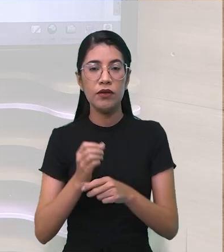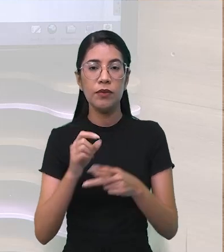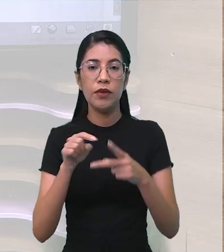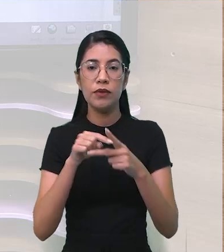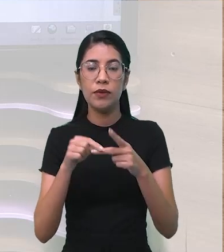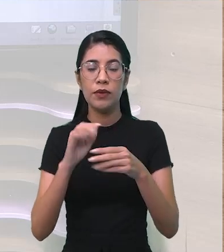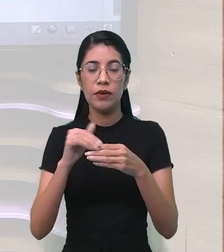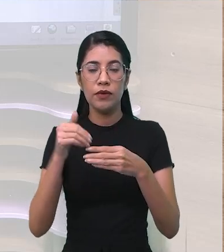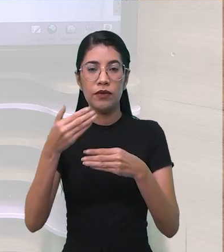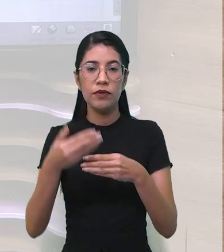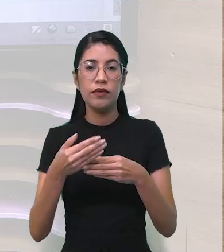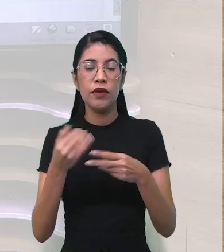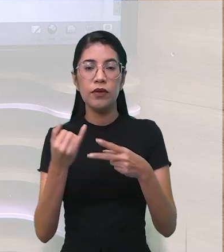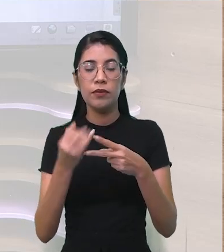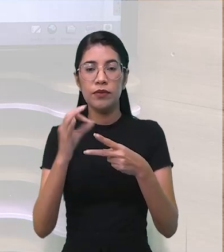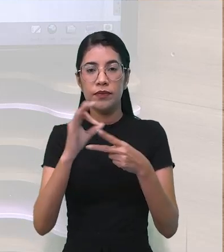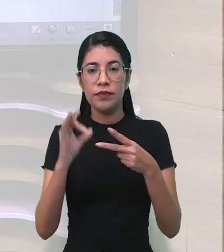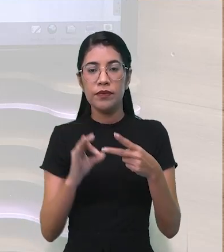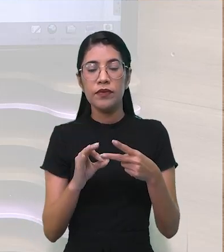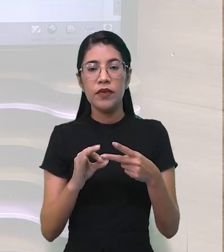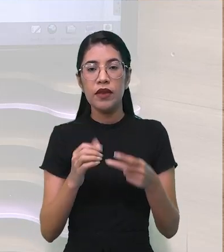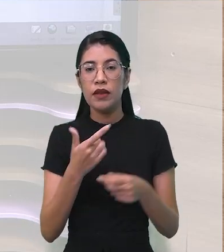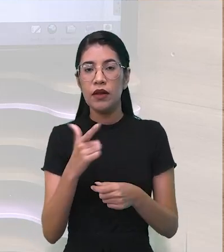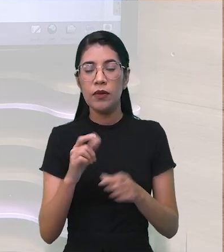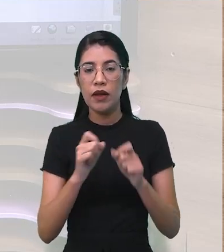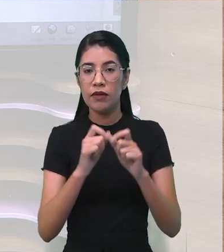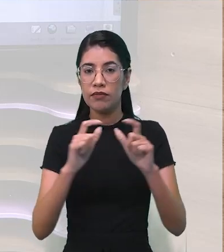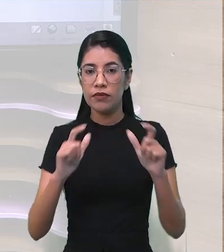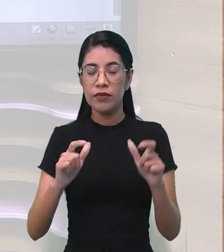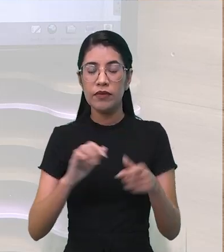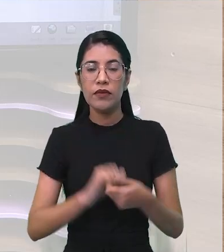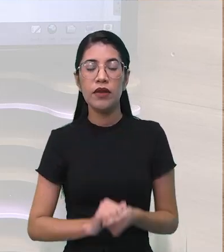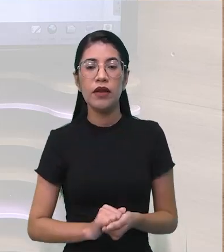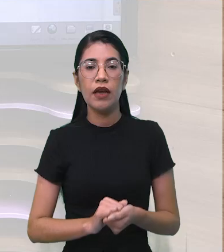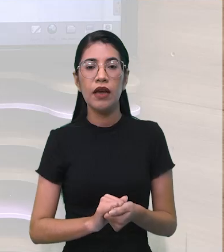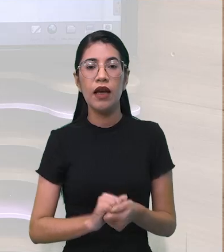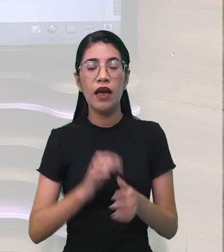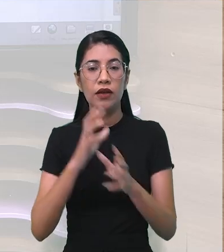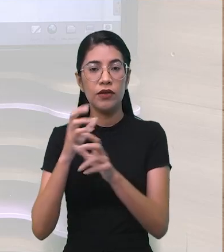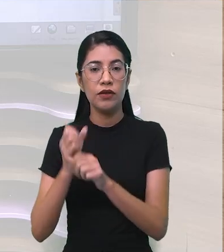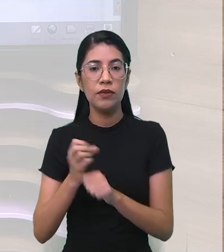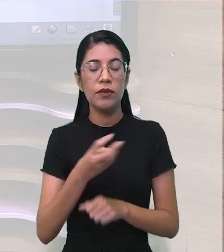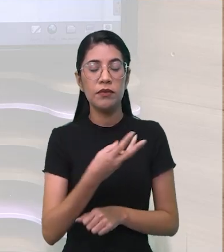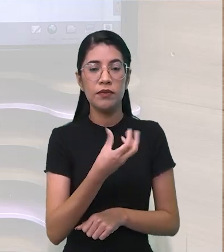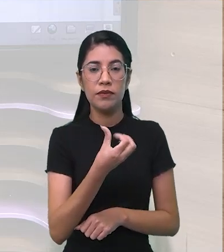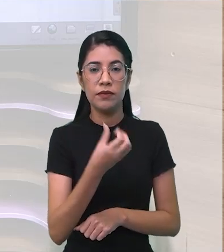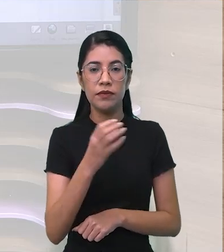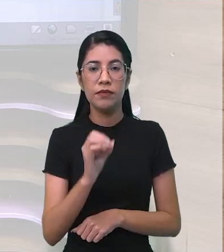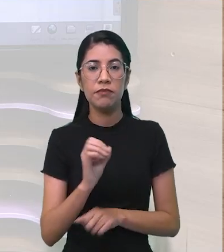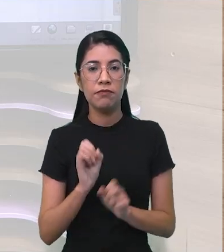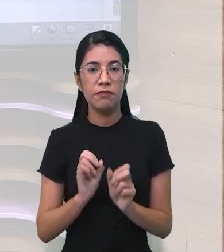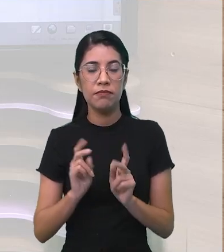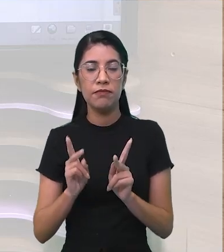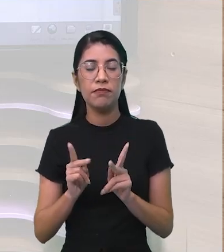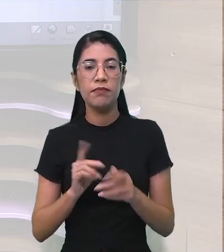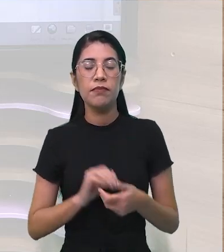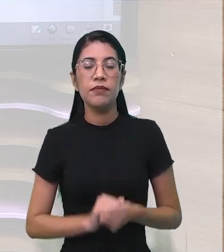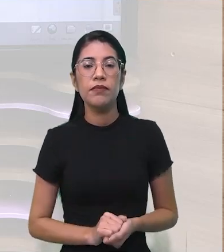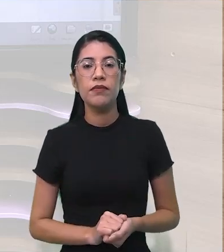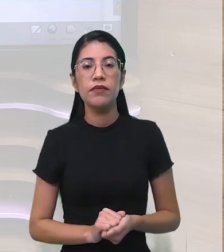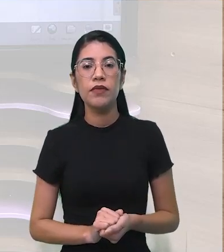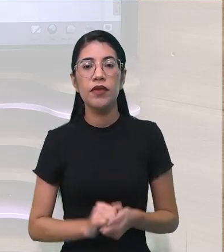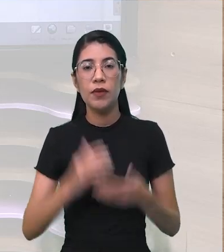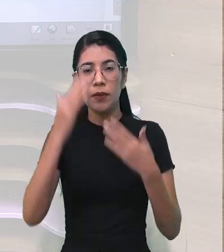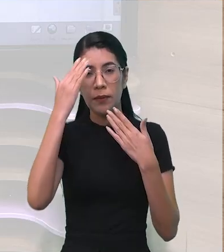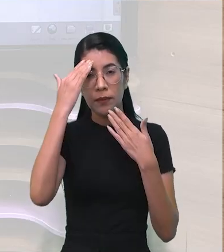externos de polígono convexo não tem expressão. O resultado é 360 graus, tá certo? Ok?